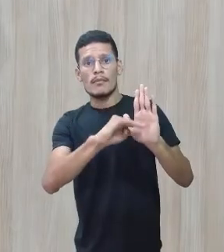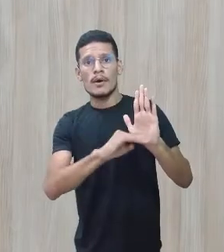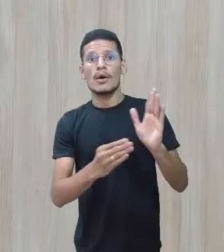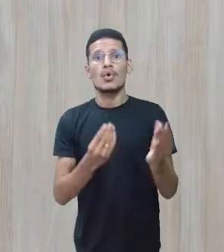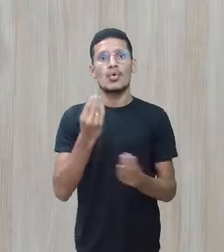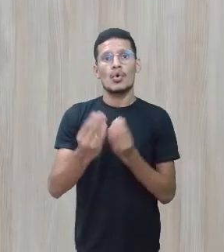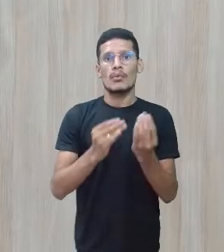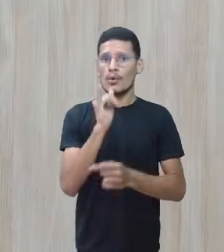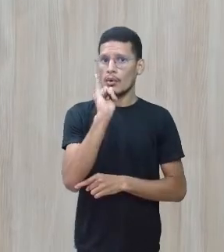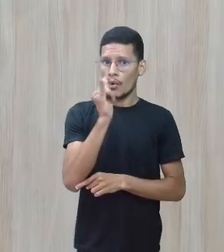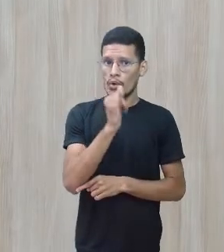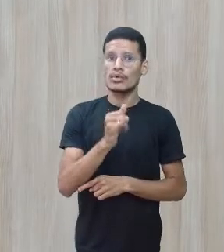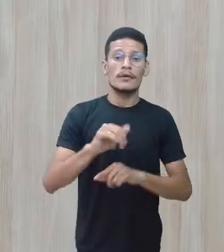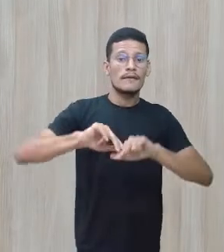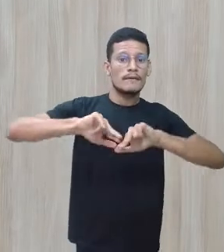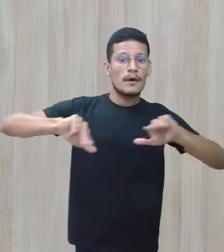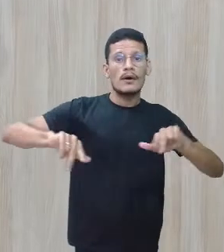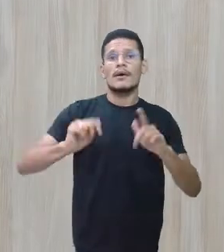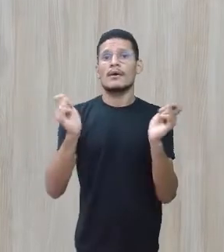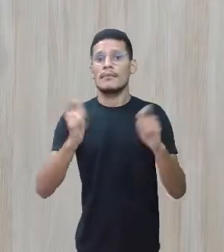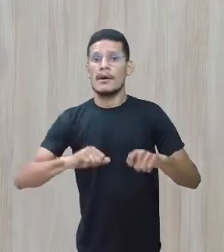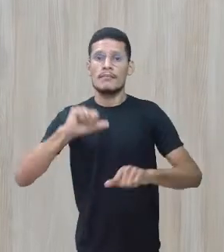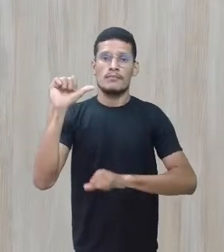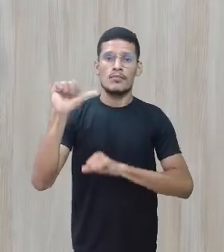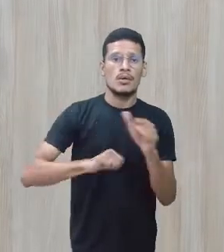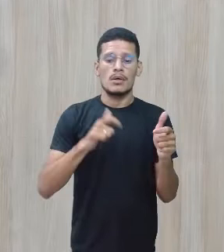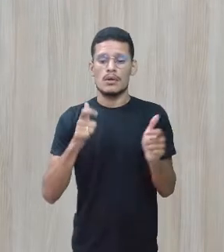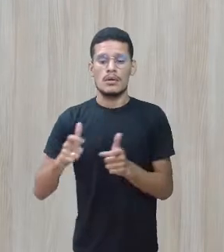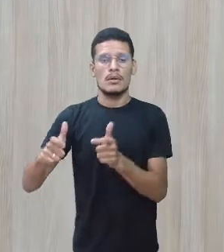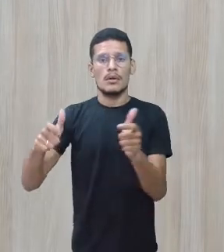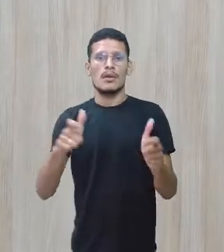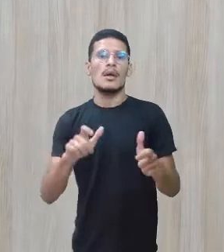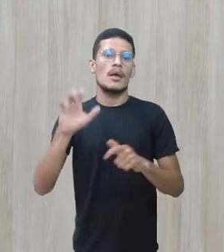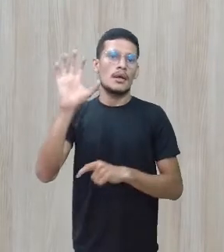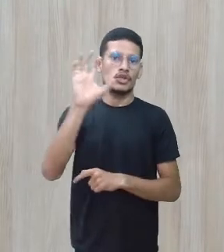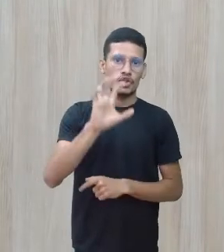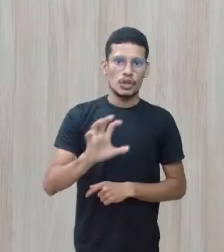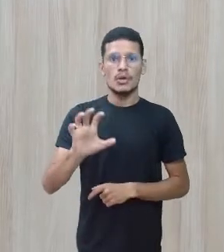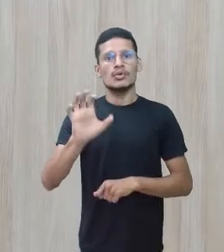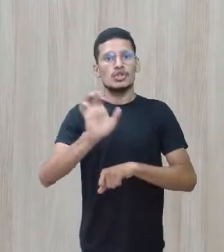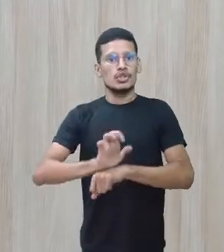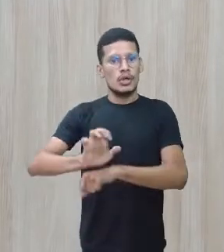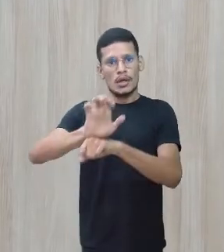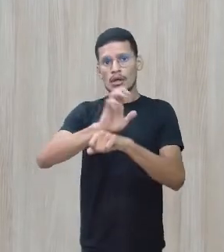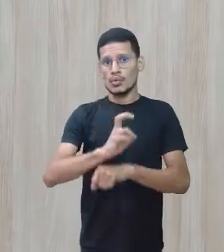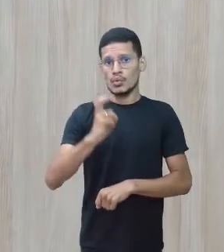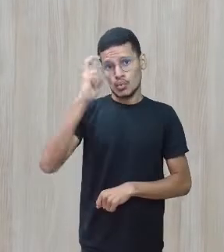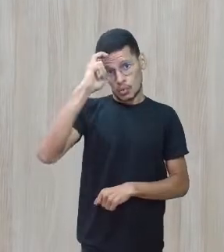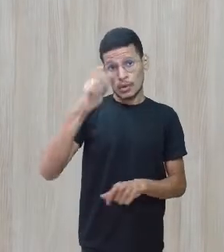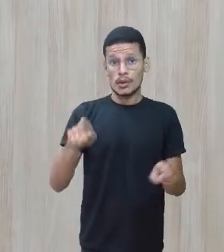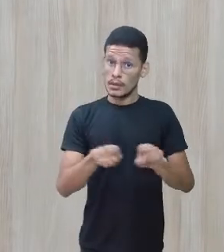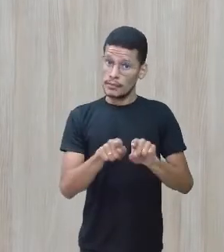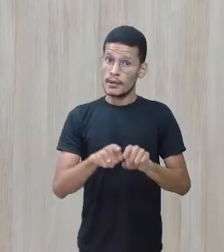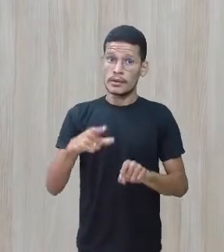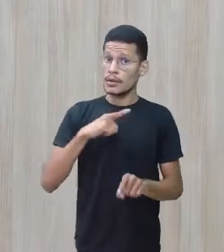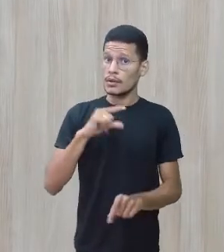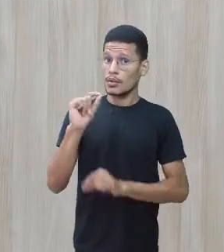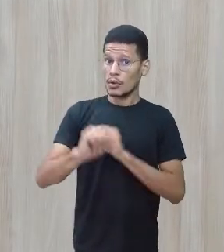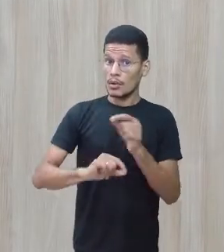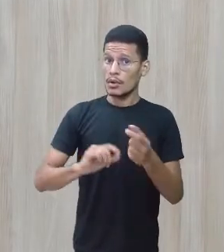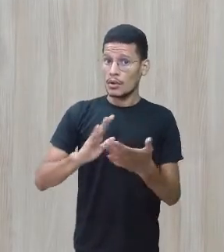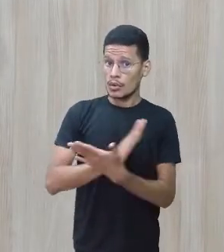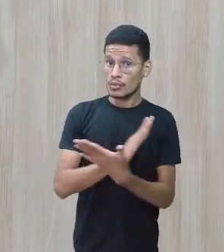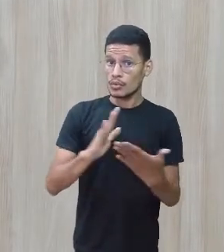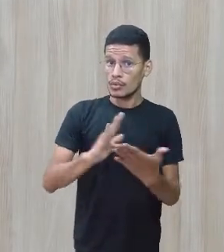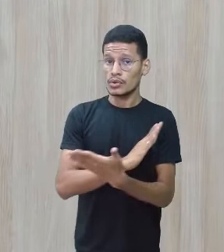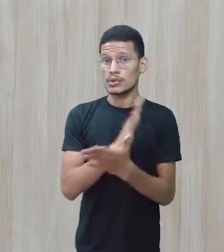contos diversos que vão mudar de acordo com as regiões, os estados, as culturas. E a gente tem, na verdade, alguns compilados, né?